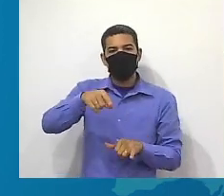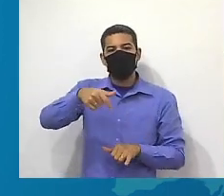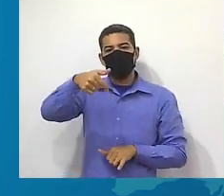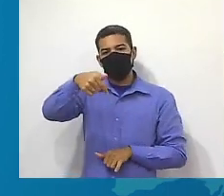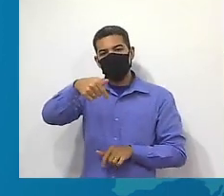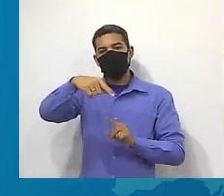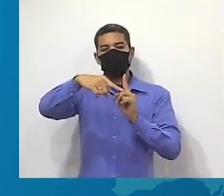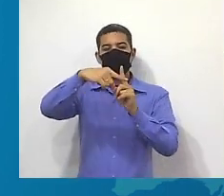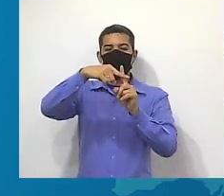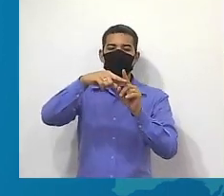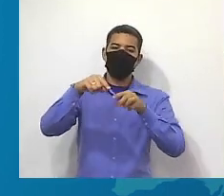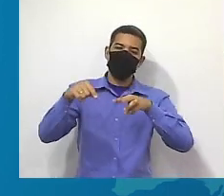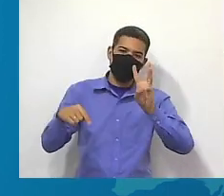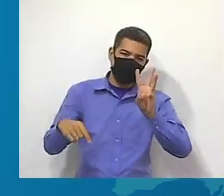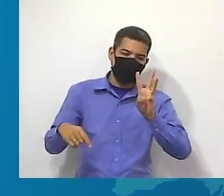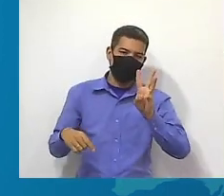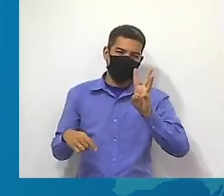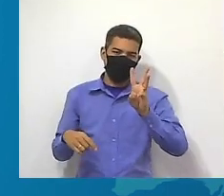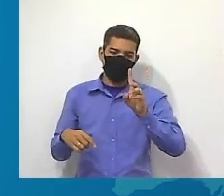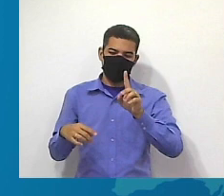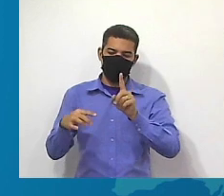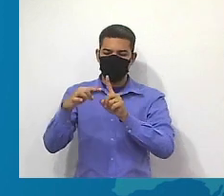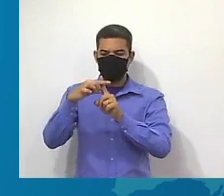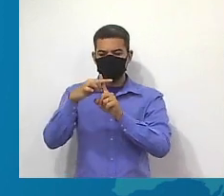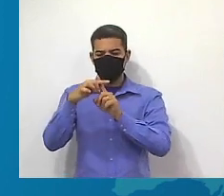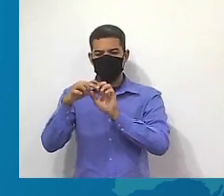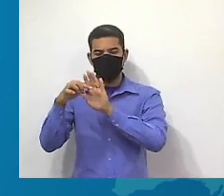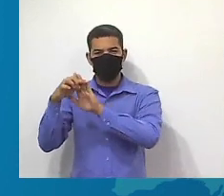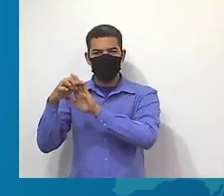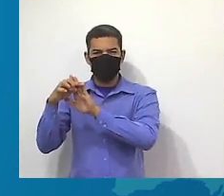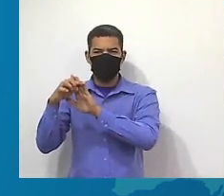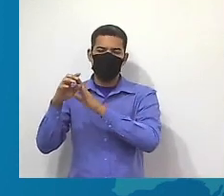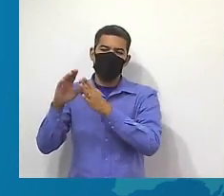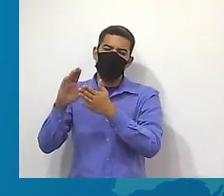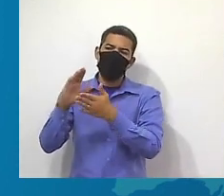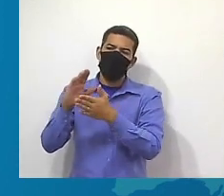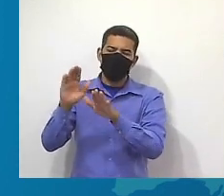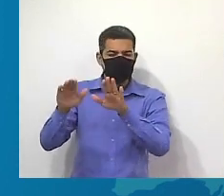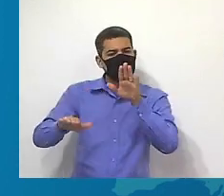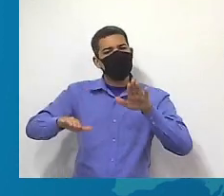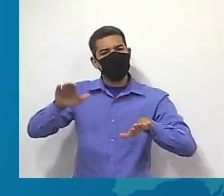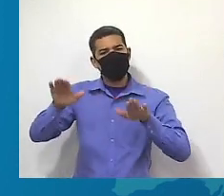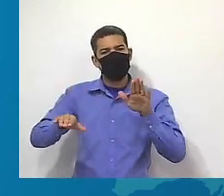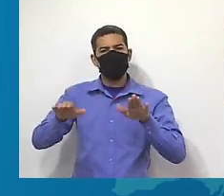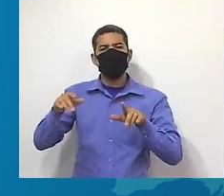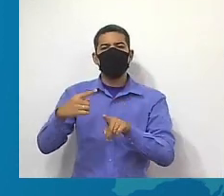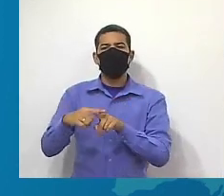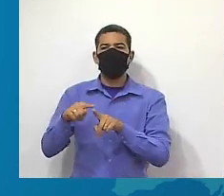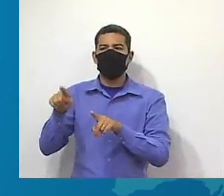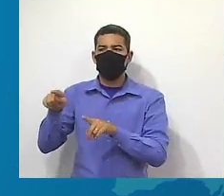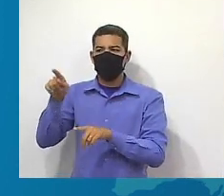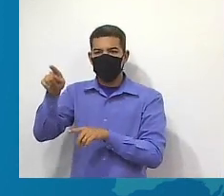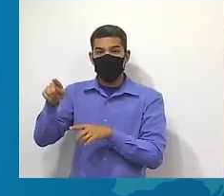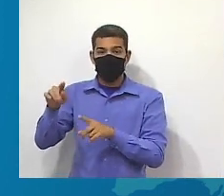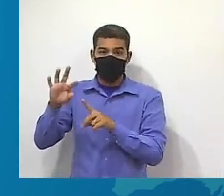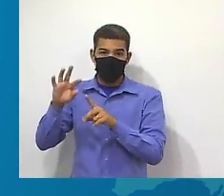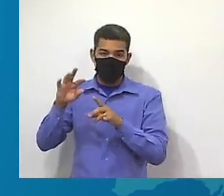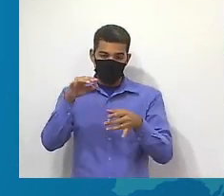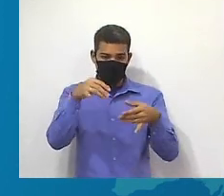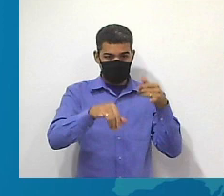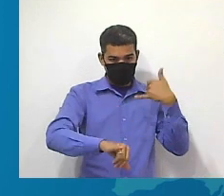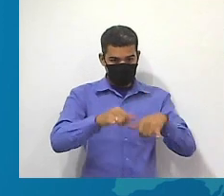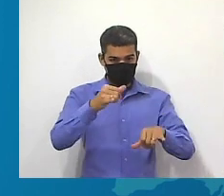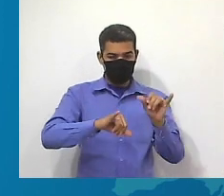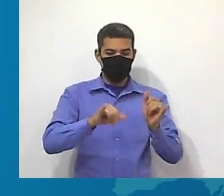estamos falando de coisas diferentes, é apenas uma questão de referencial, tá? Então, enquanto que na